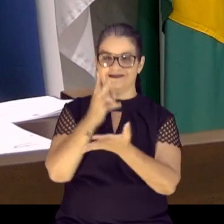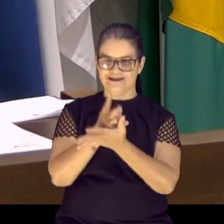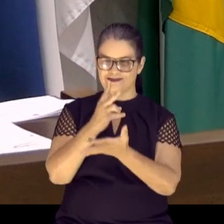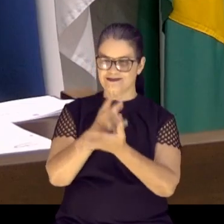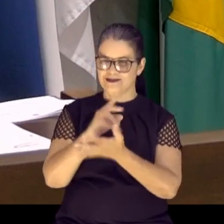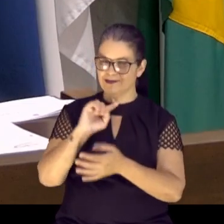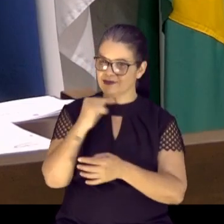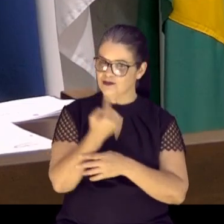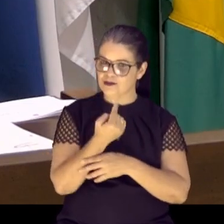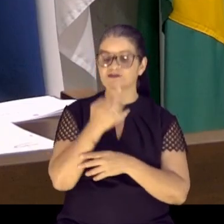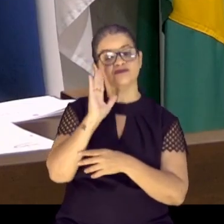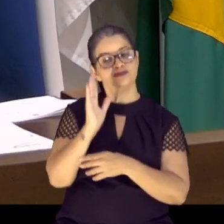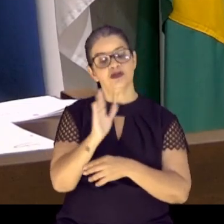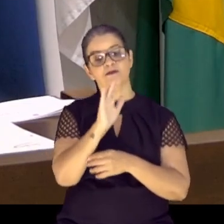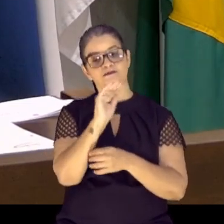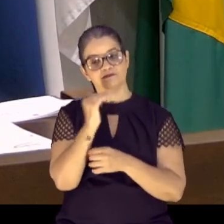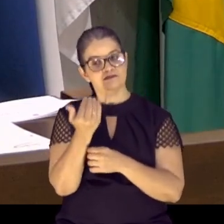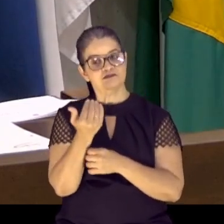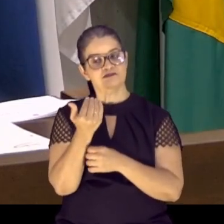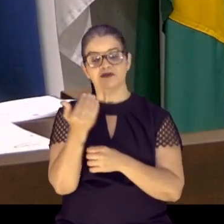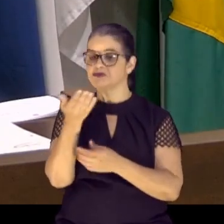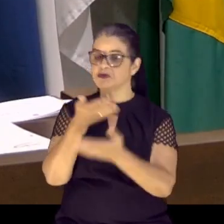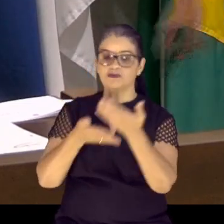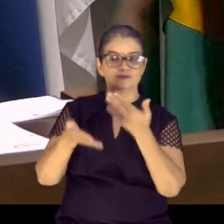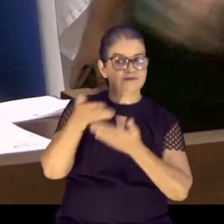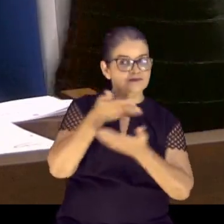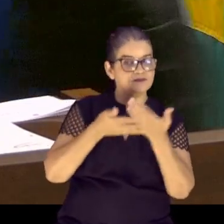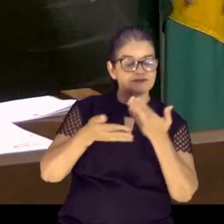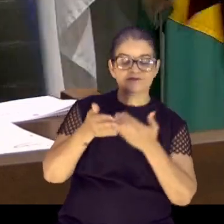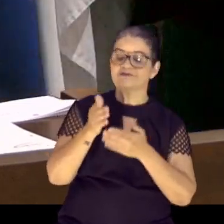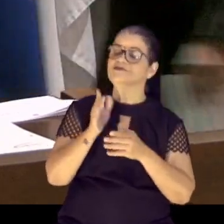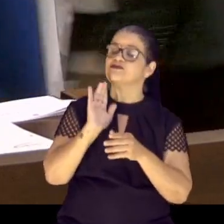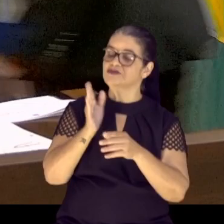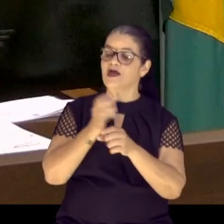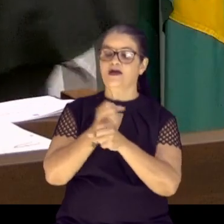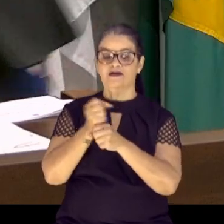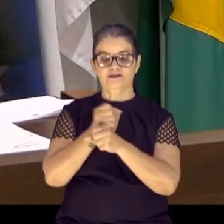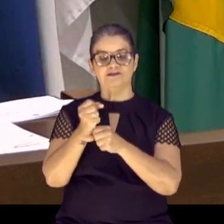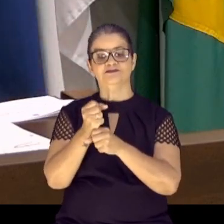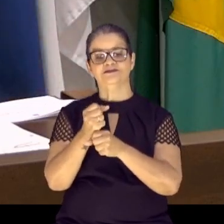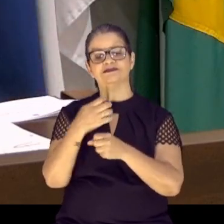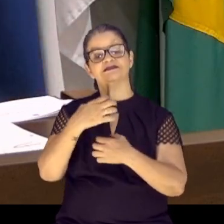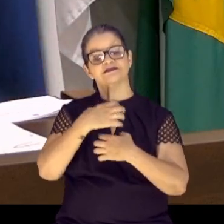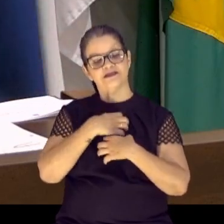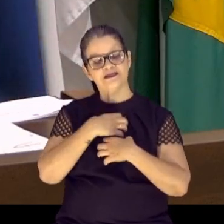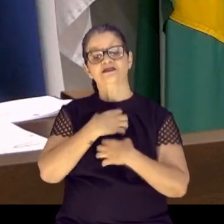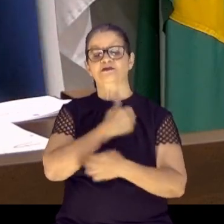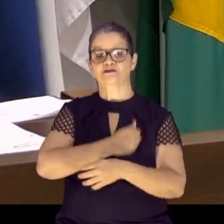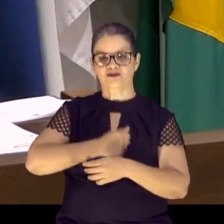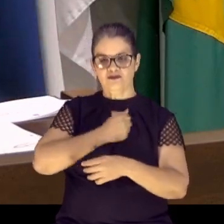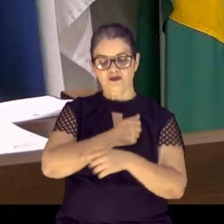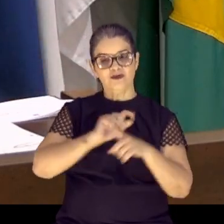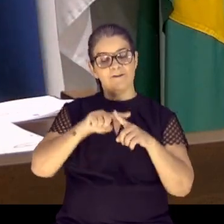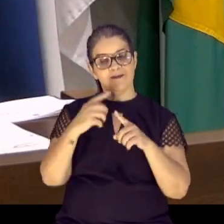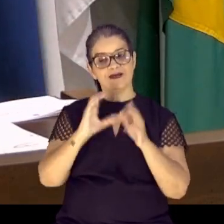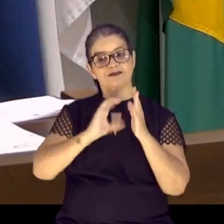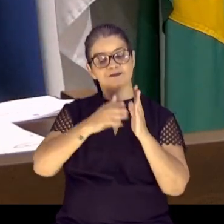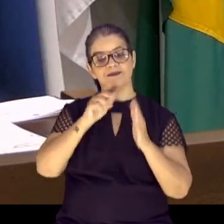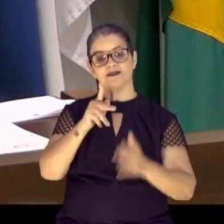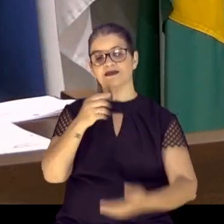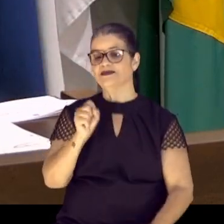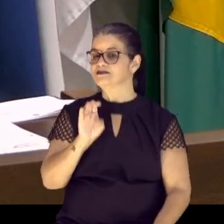não estão entre nós, já não estão entre nós há algum tempo. Sentimos muita falta dele, mas o PSB está